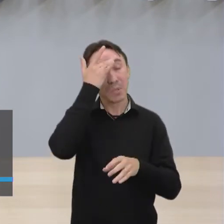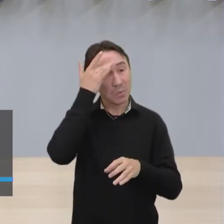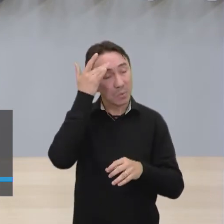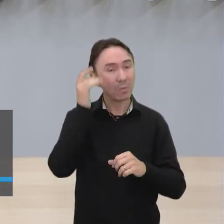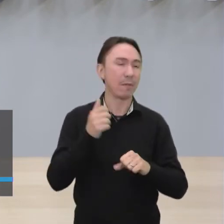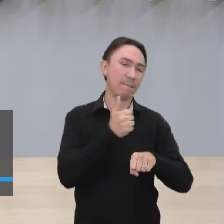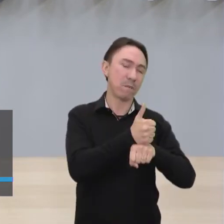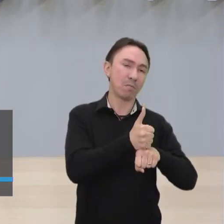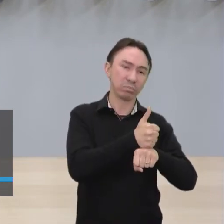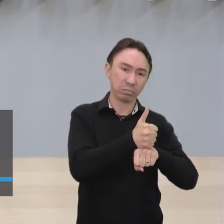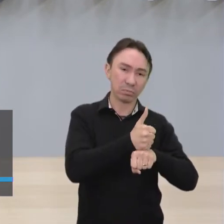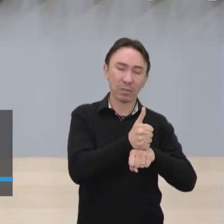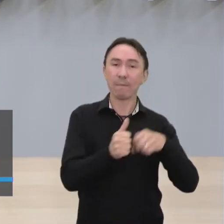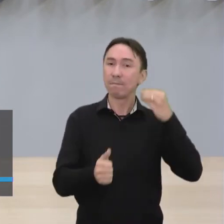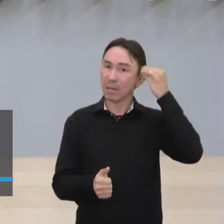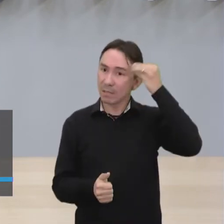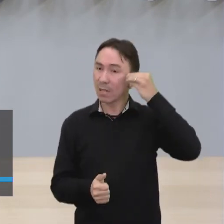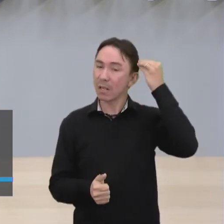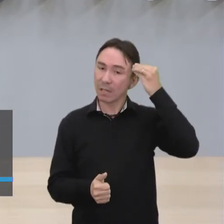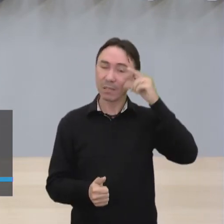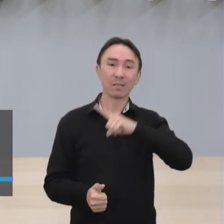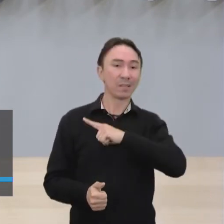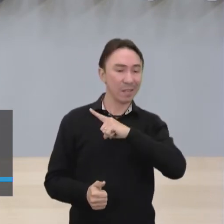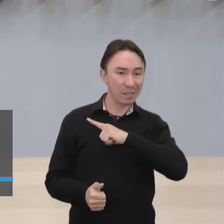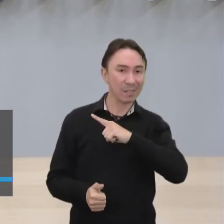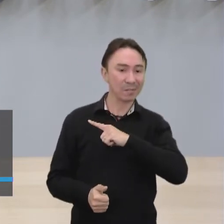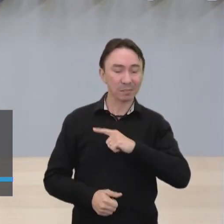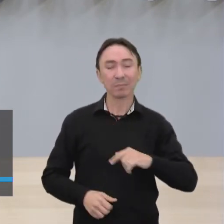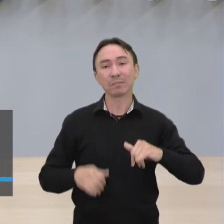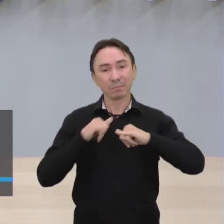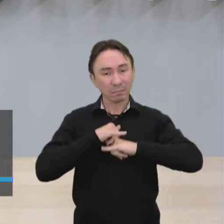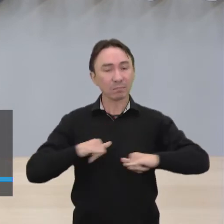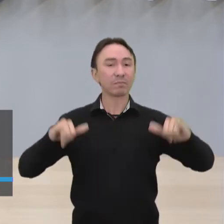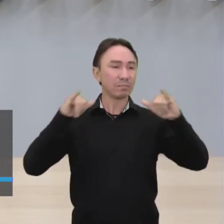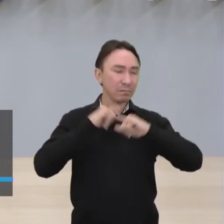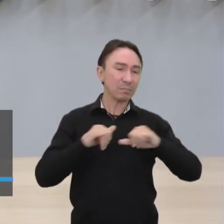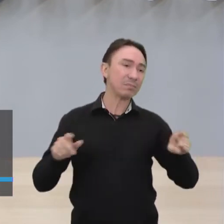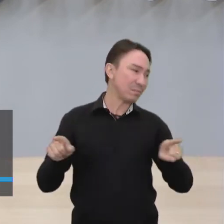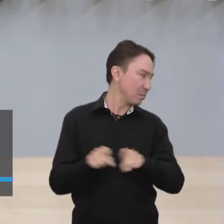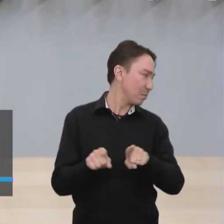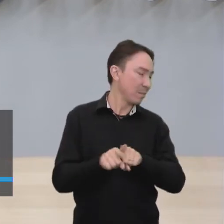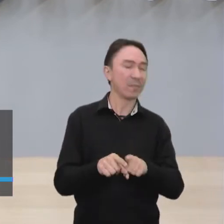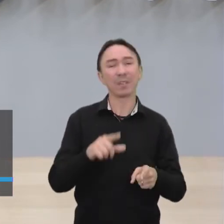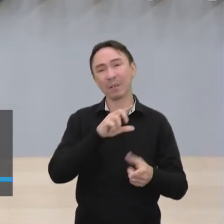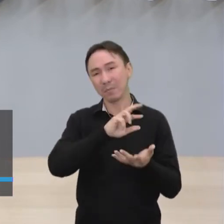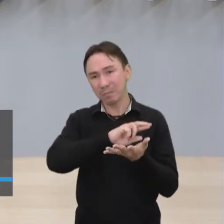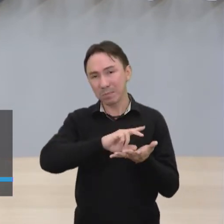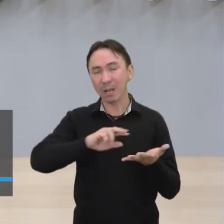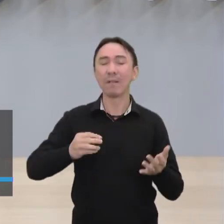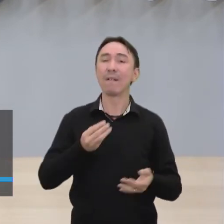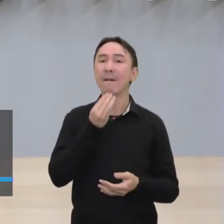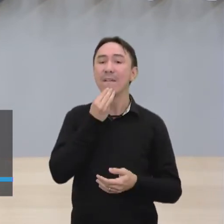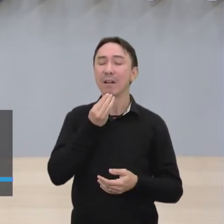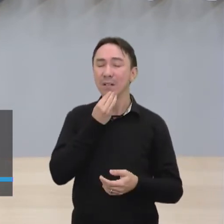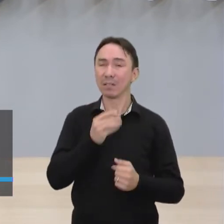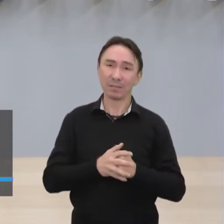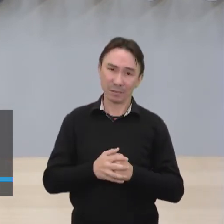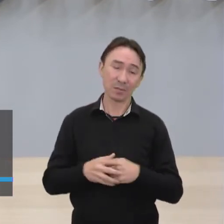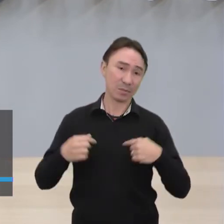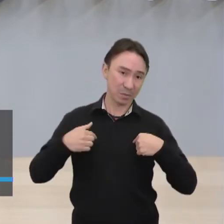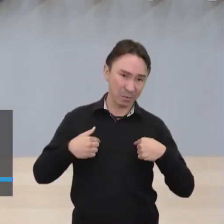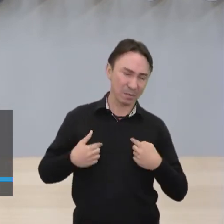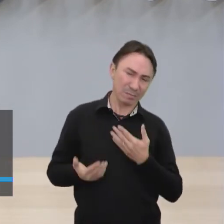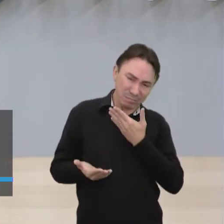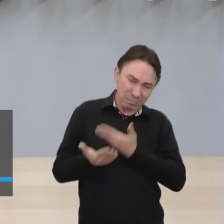sobre experiências que já dão certo e diversas possibilidades. É lógico que ao preparar essas aulas eu me deparei